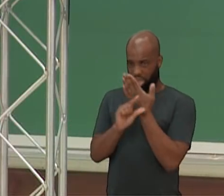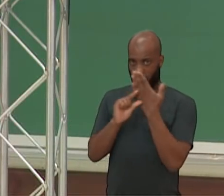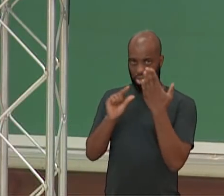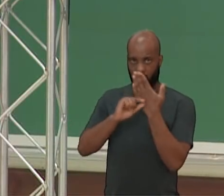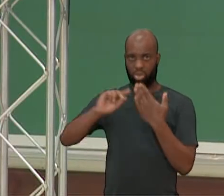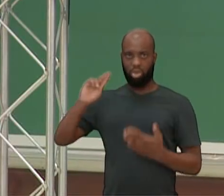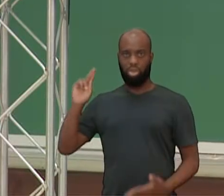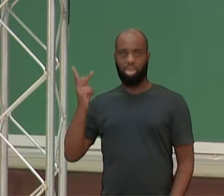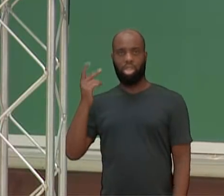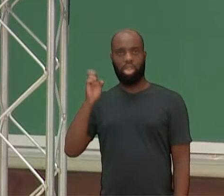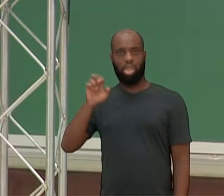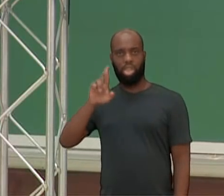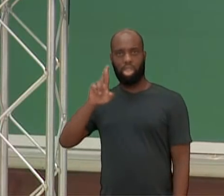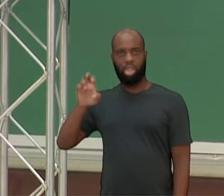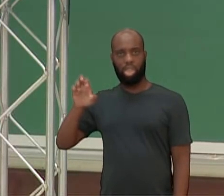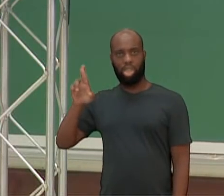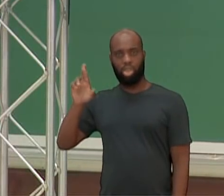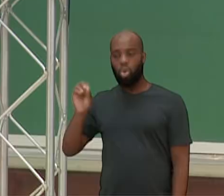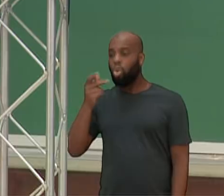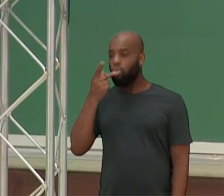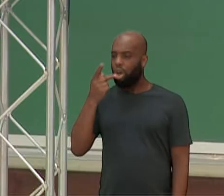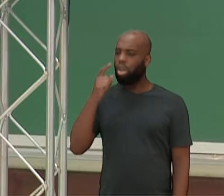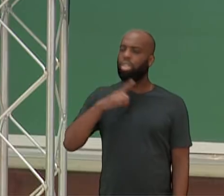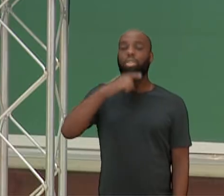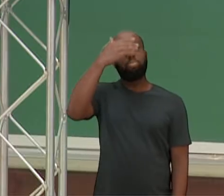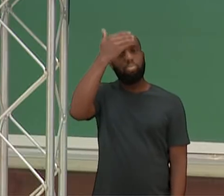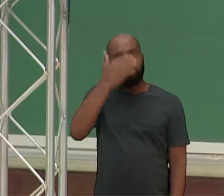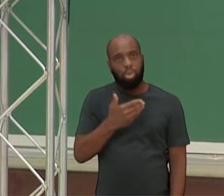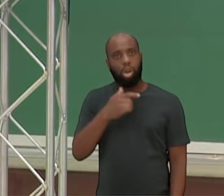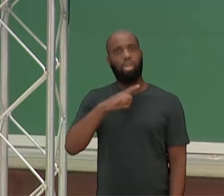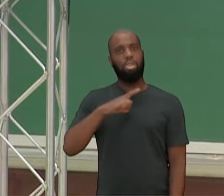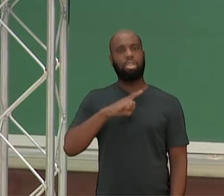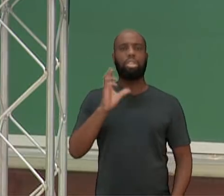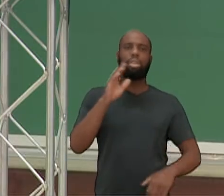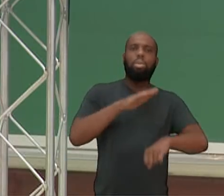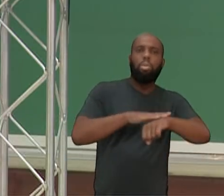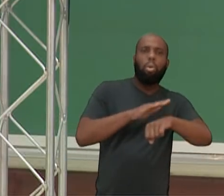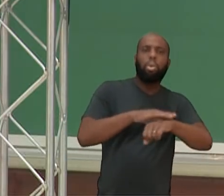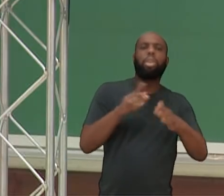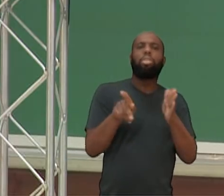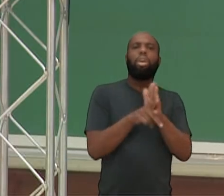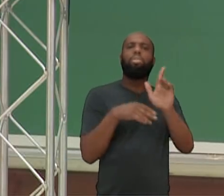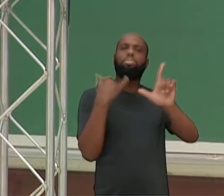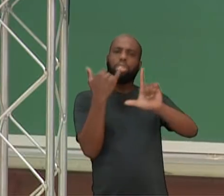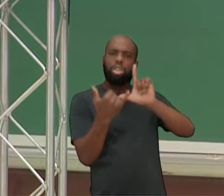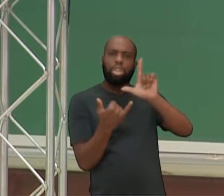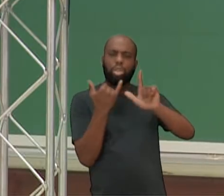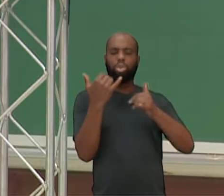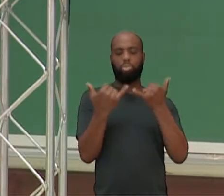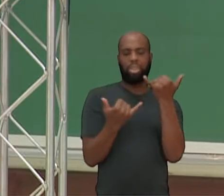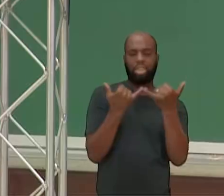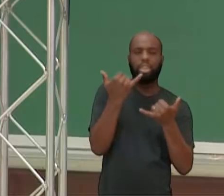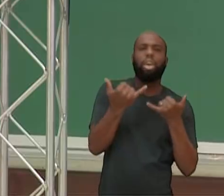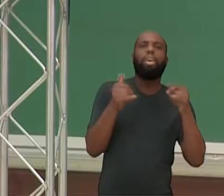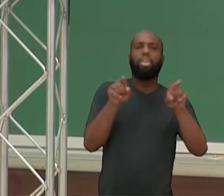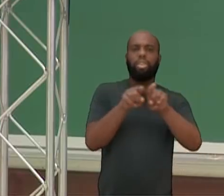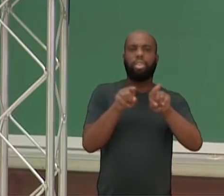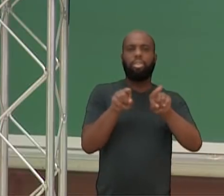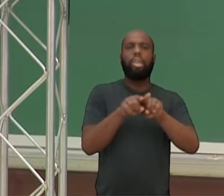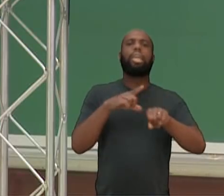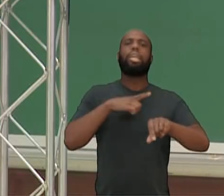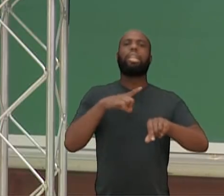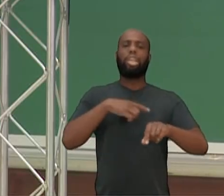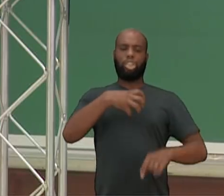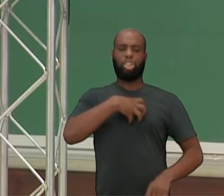e falam isso. Então, é comprovado que eles têm esse tempo de lúdico, esse tempo de brincadeira,